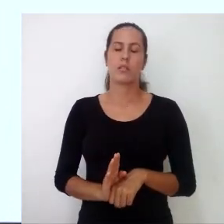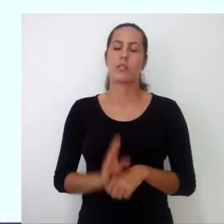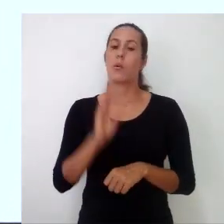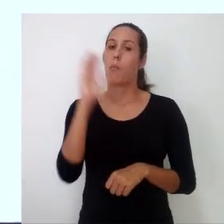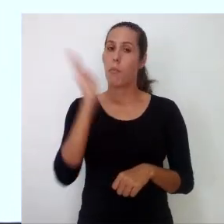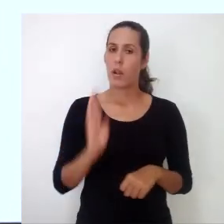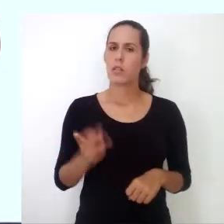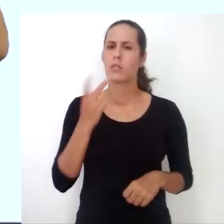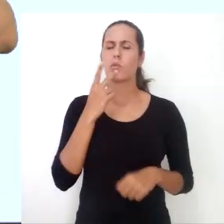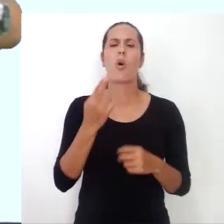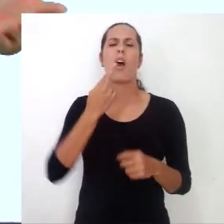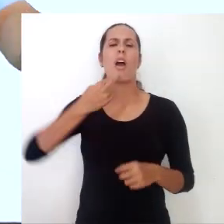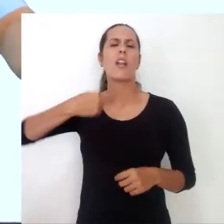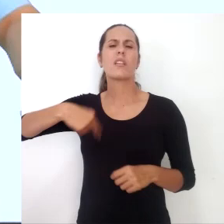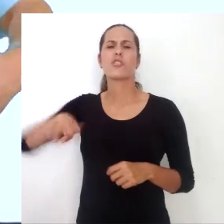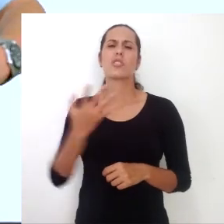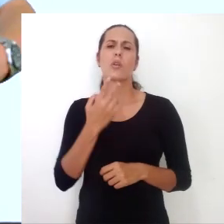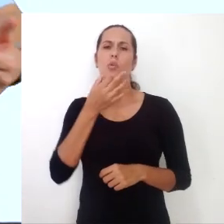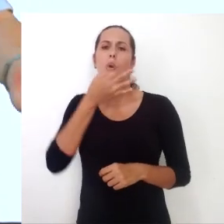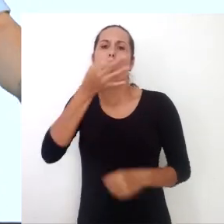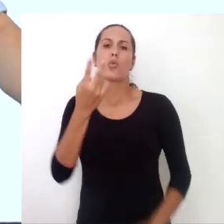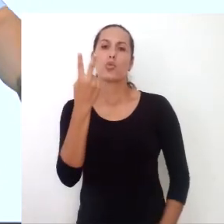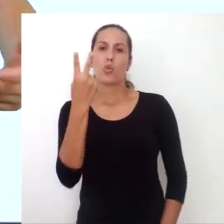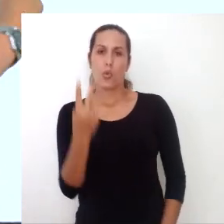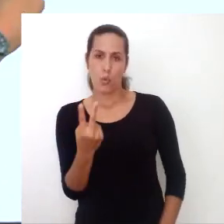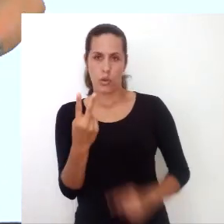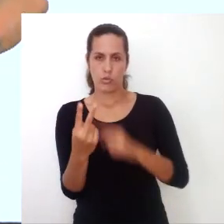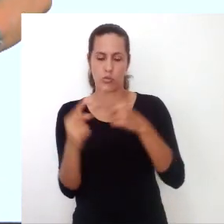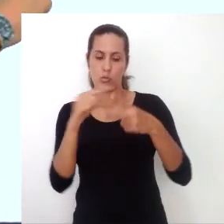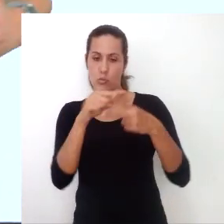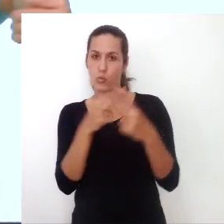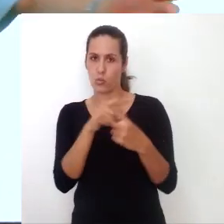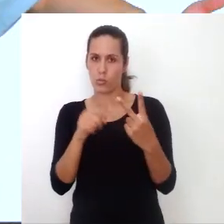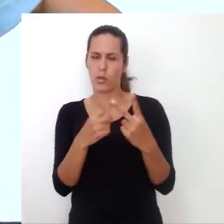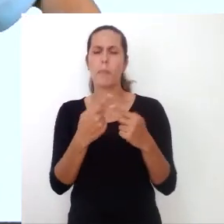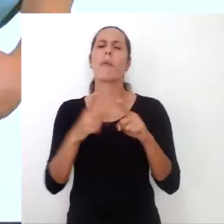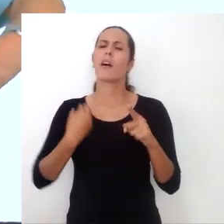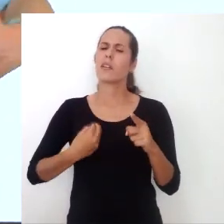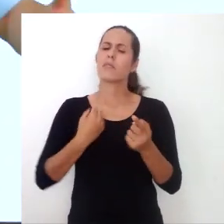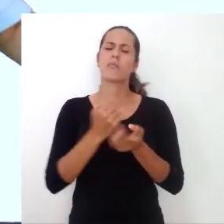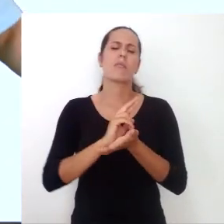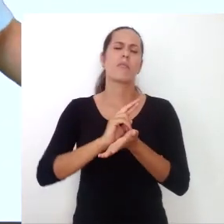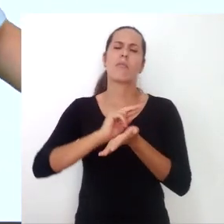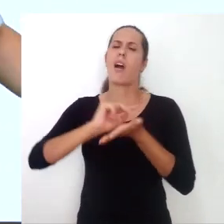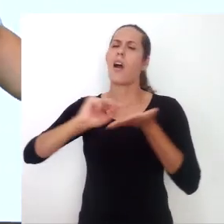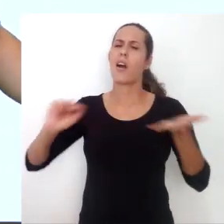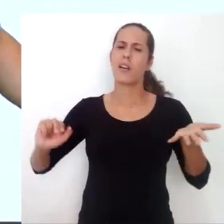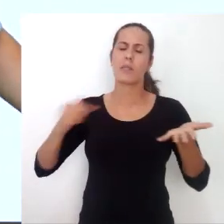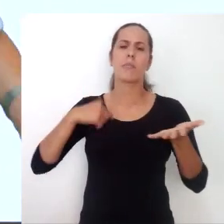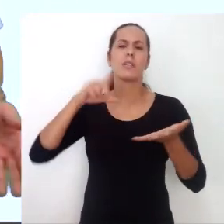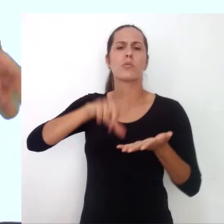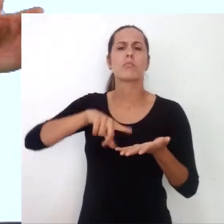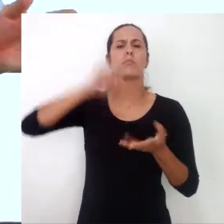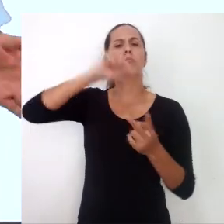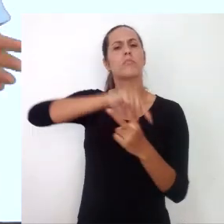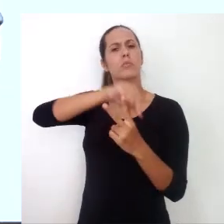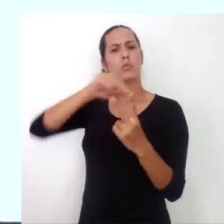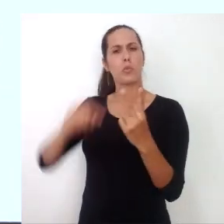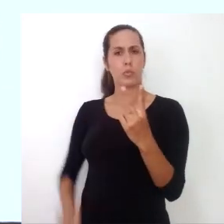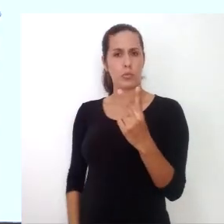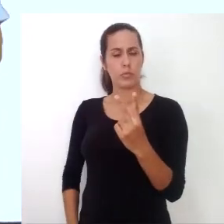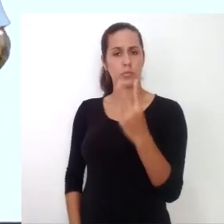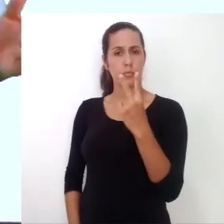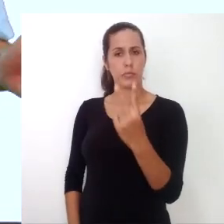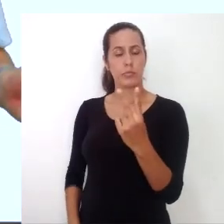nosso país, eu estou citando duas religiões, eu poderia citar outras, muitas outras, mas eu coloquei